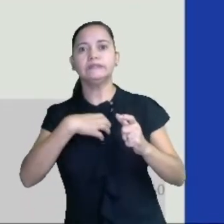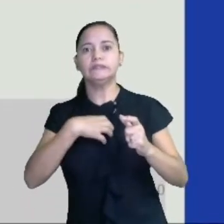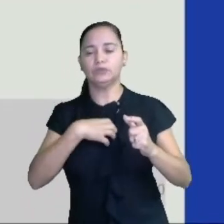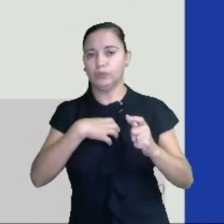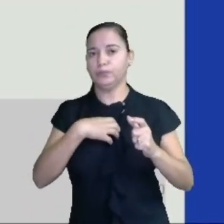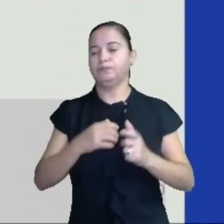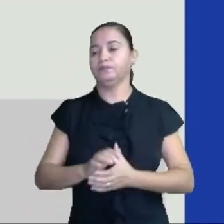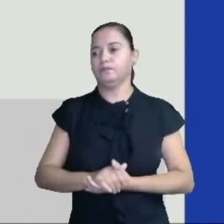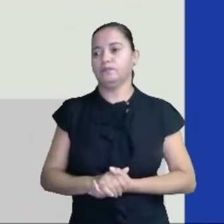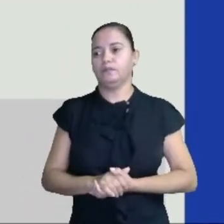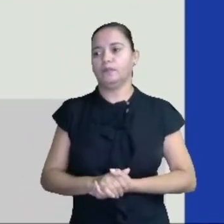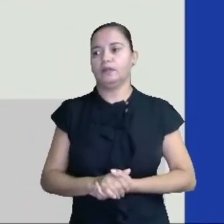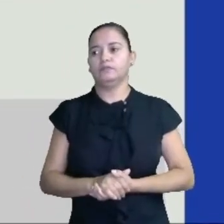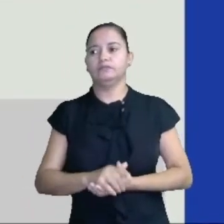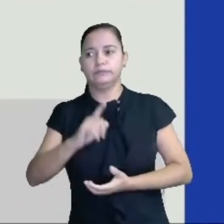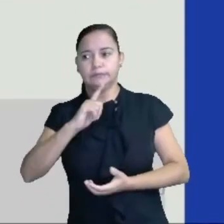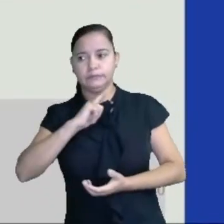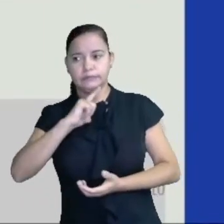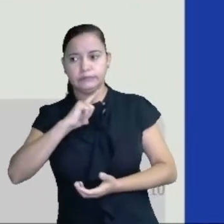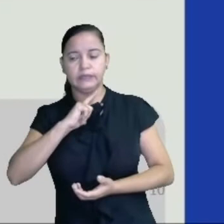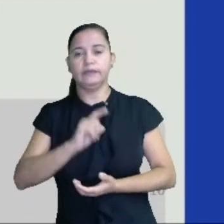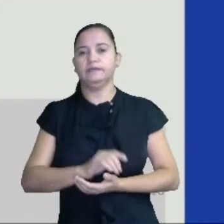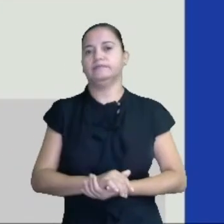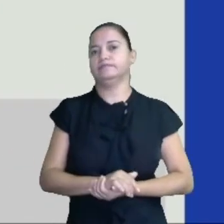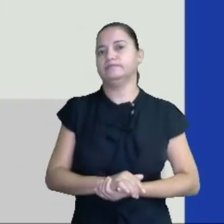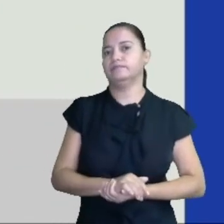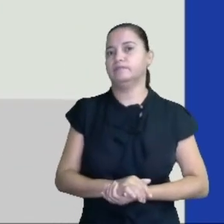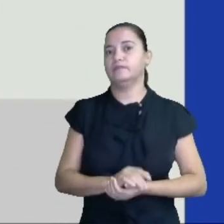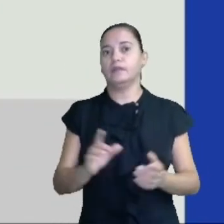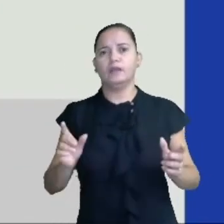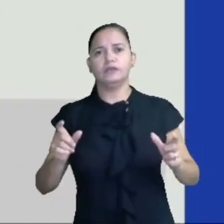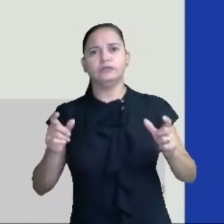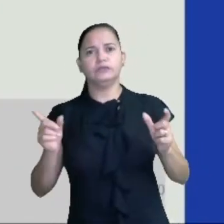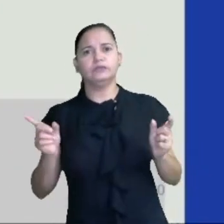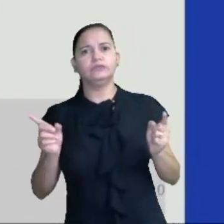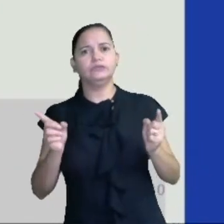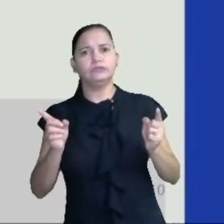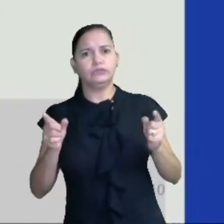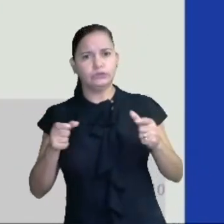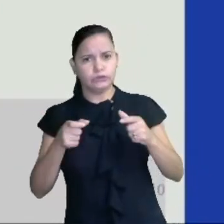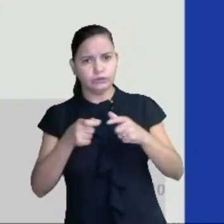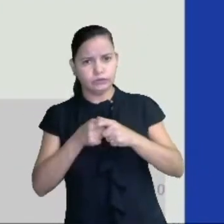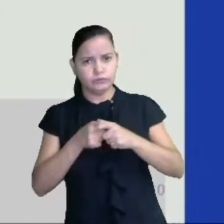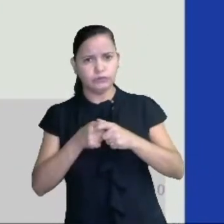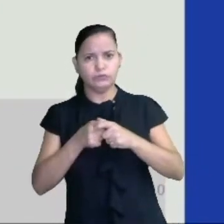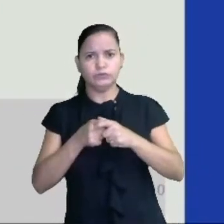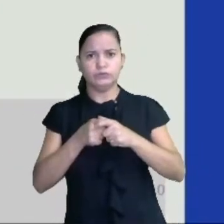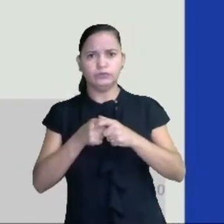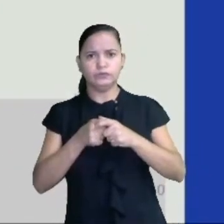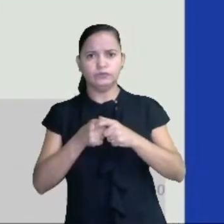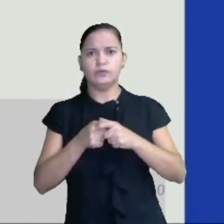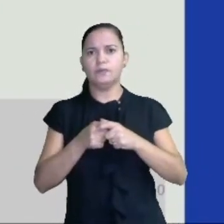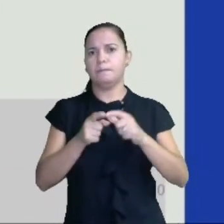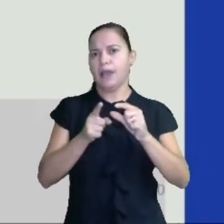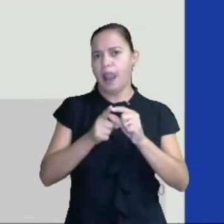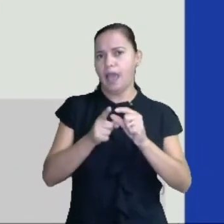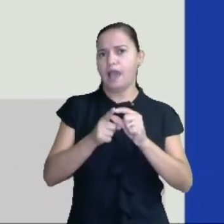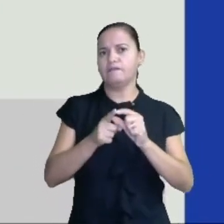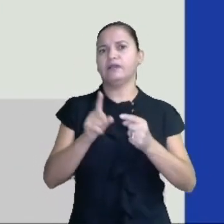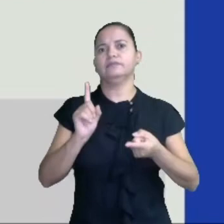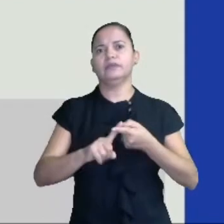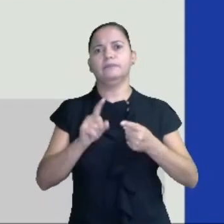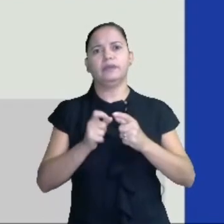no caso. Os aumentativos, os diminutivos. Mas também eles têm os que a gente vamos